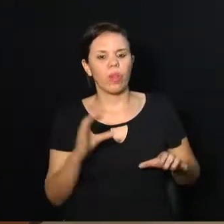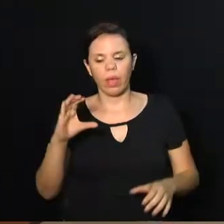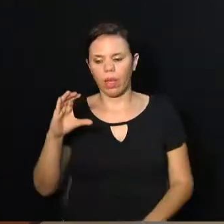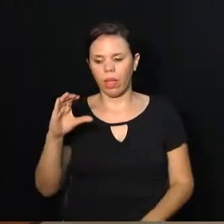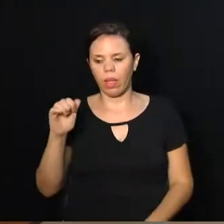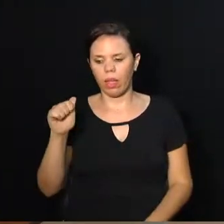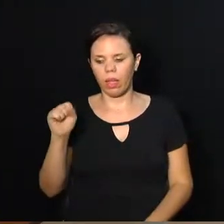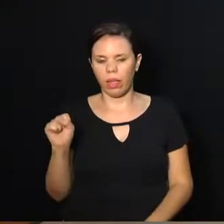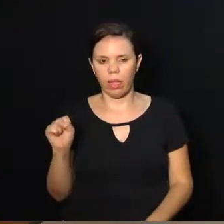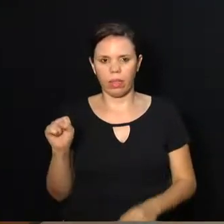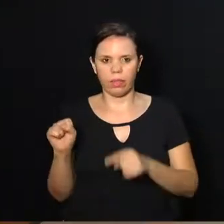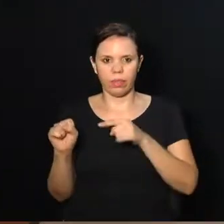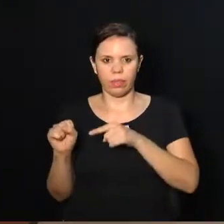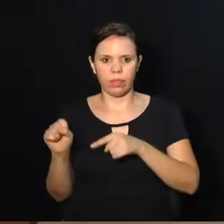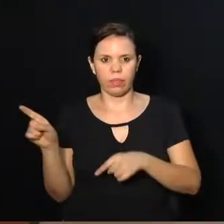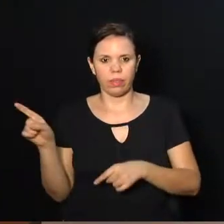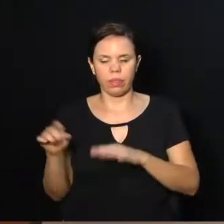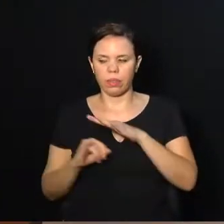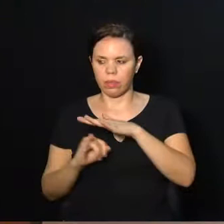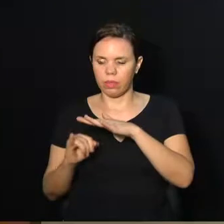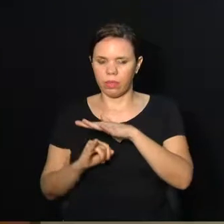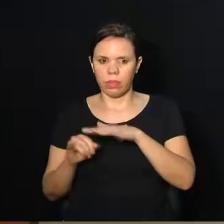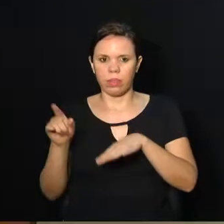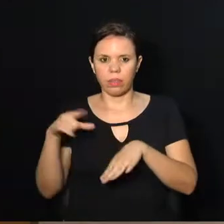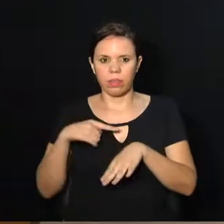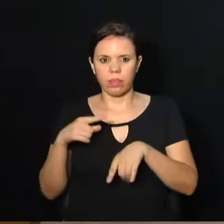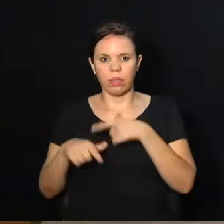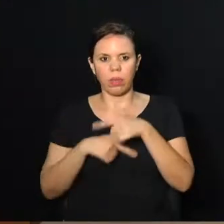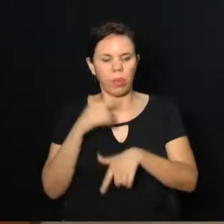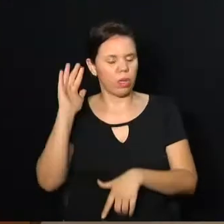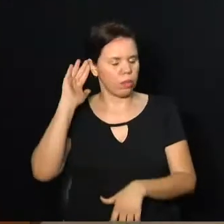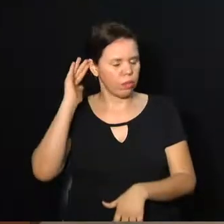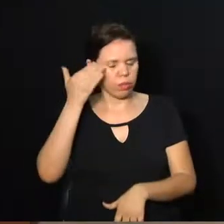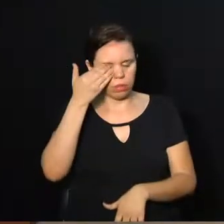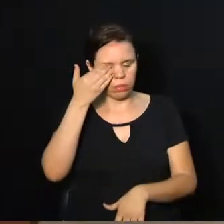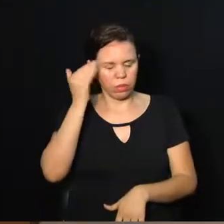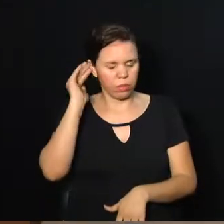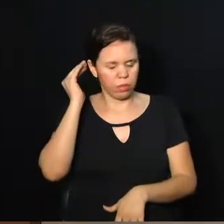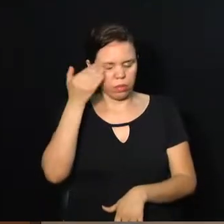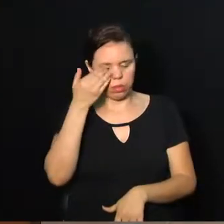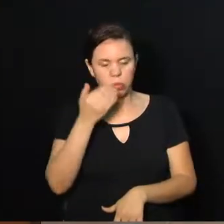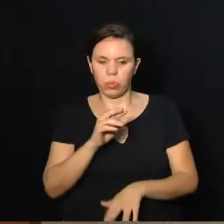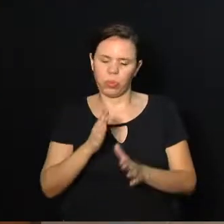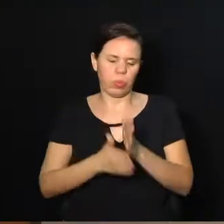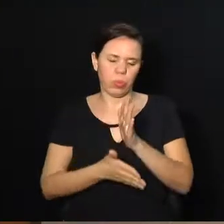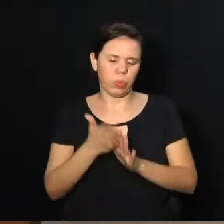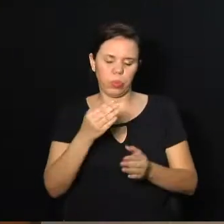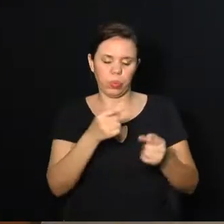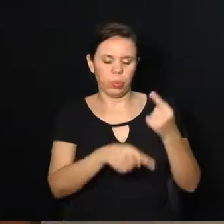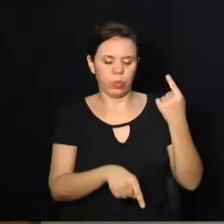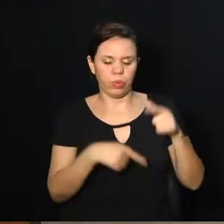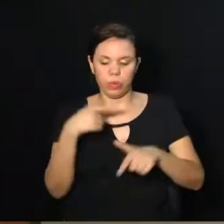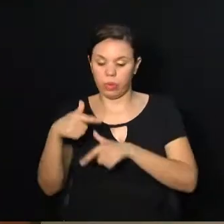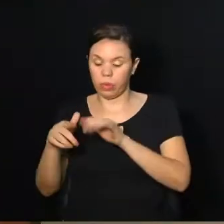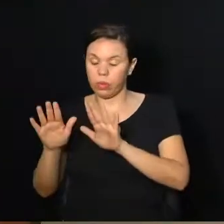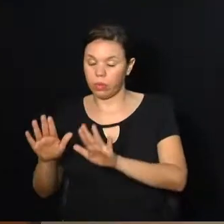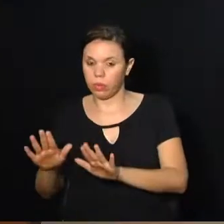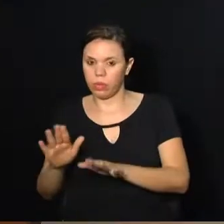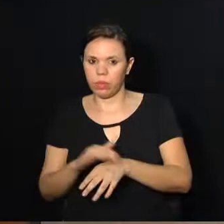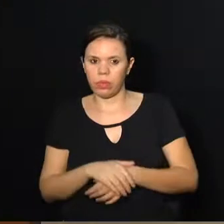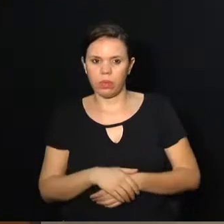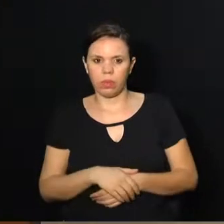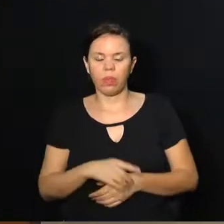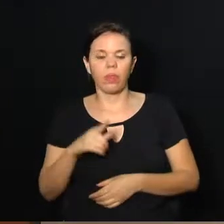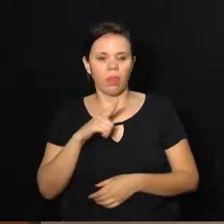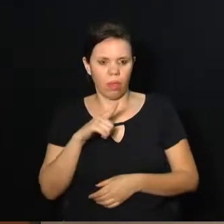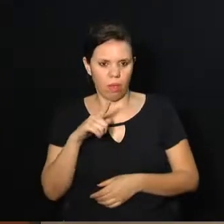isso. E trabalham com surdo cego, né? Mas não tem nada a ver a questão do trabalho. Mas